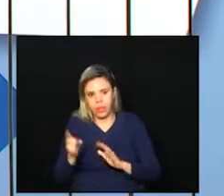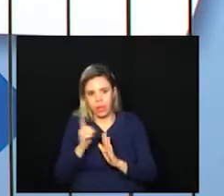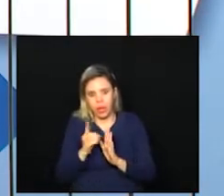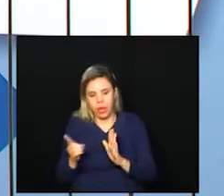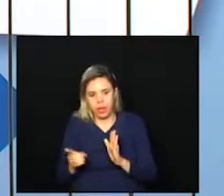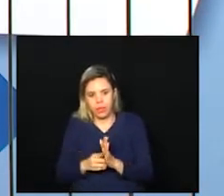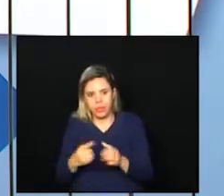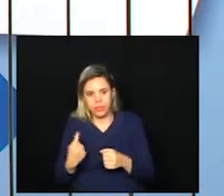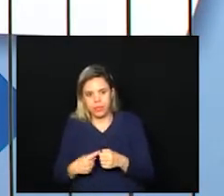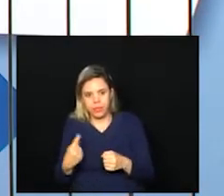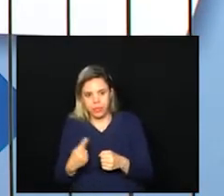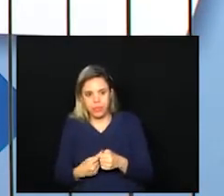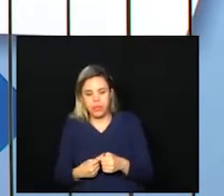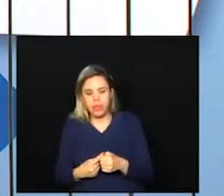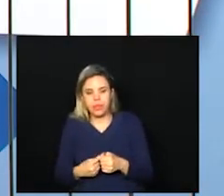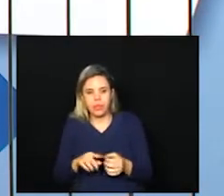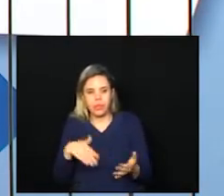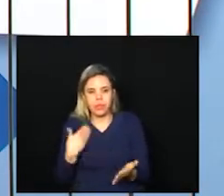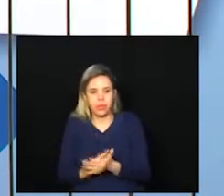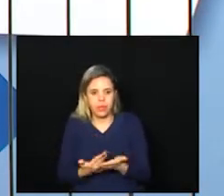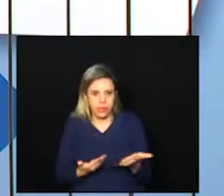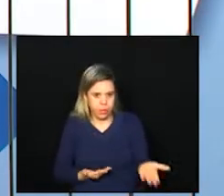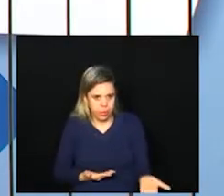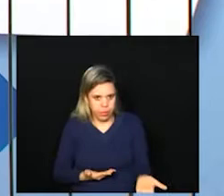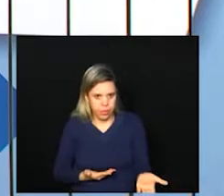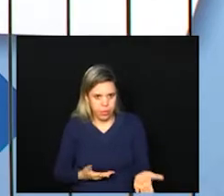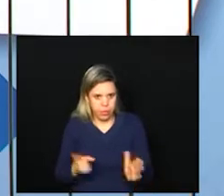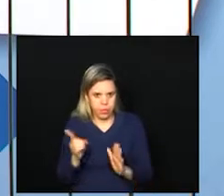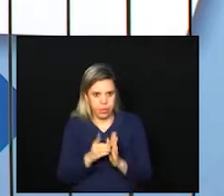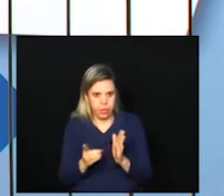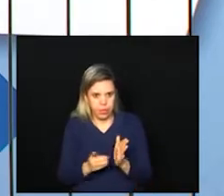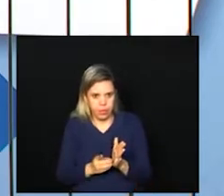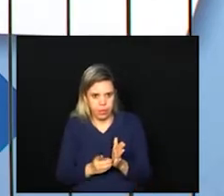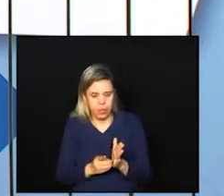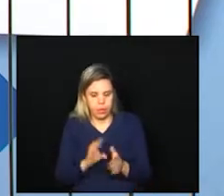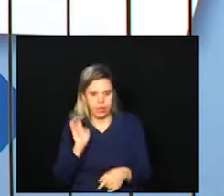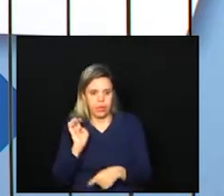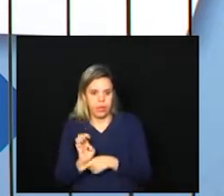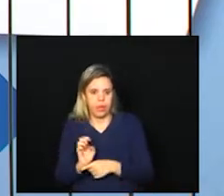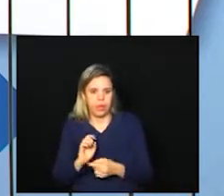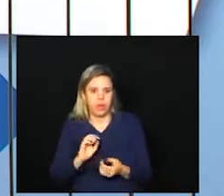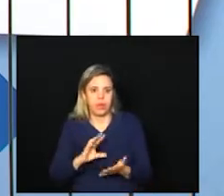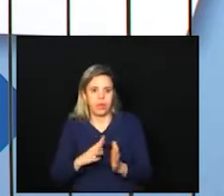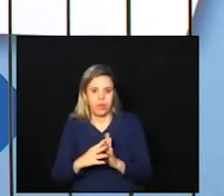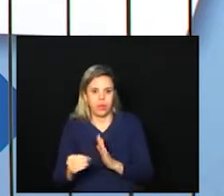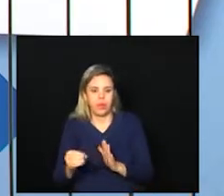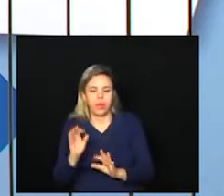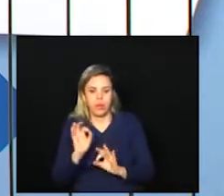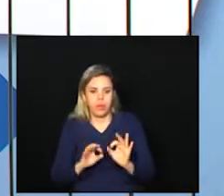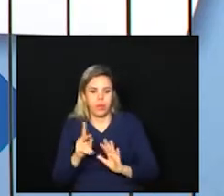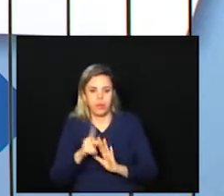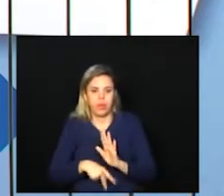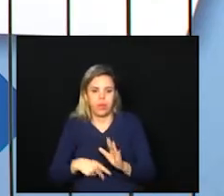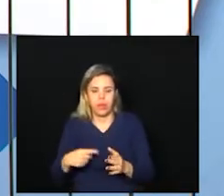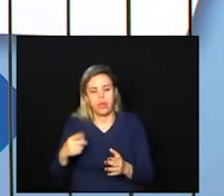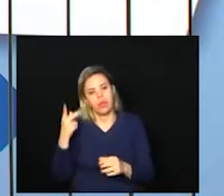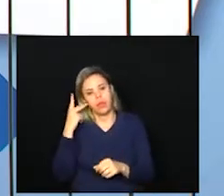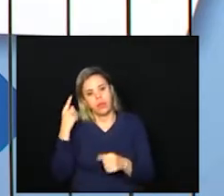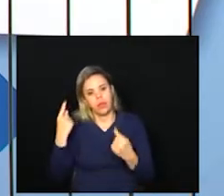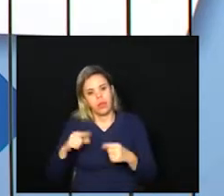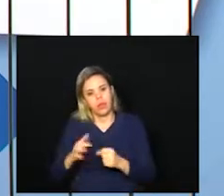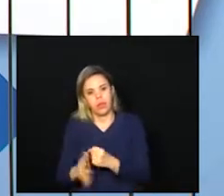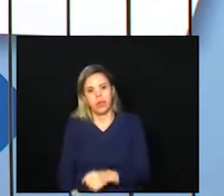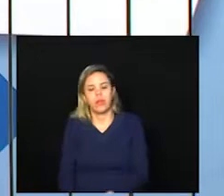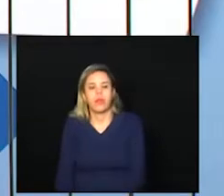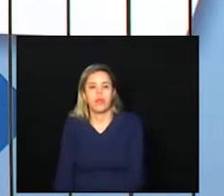decretos municipais vigentes até então ao decreto estadual, que é o Plano São Paulo contra a